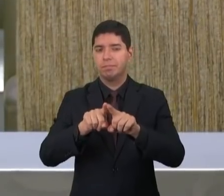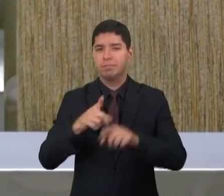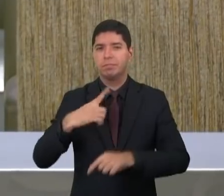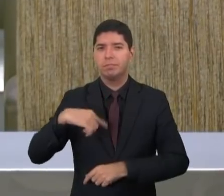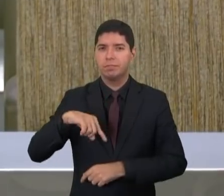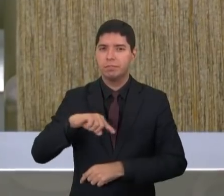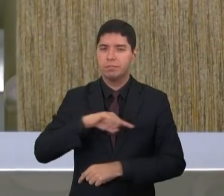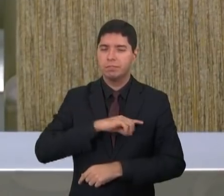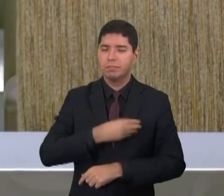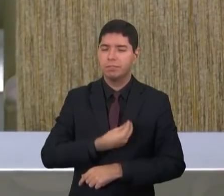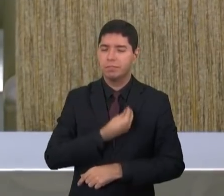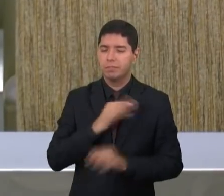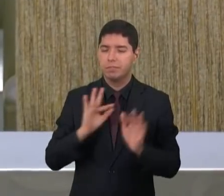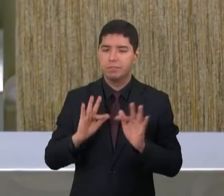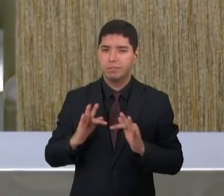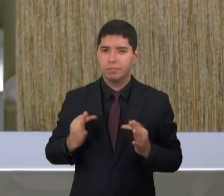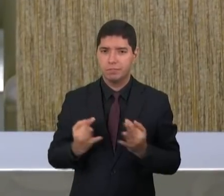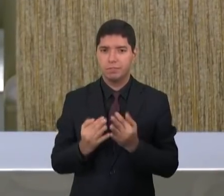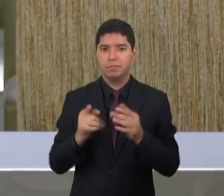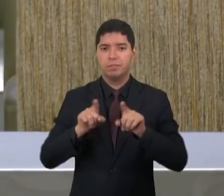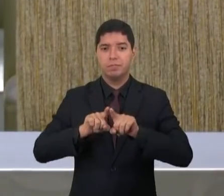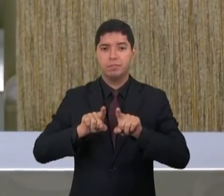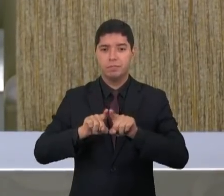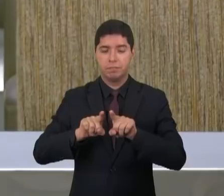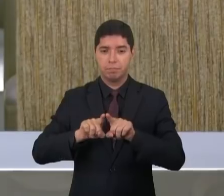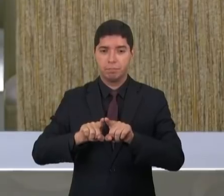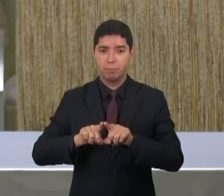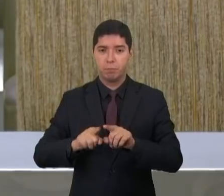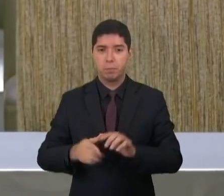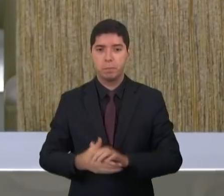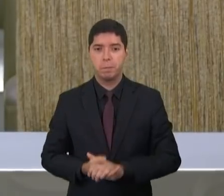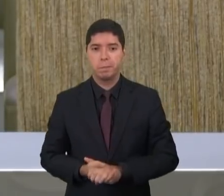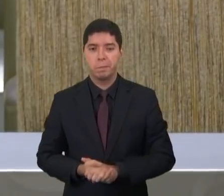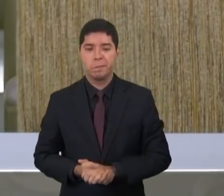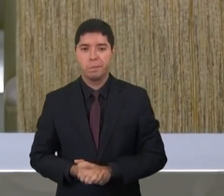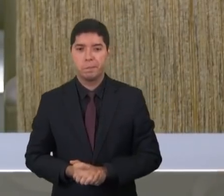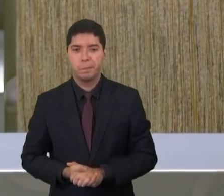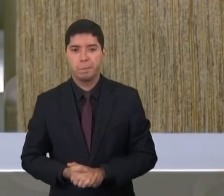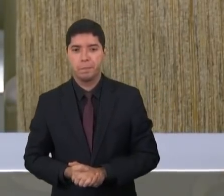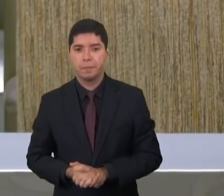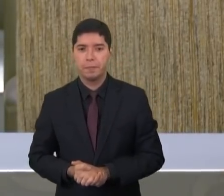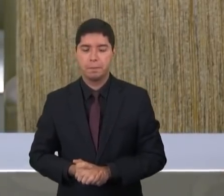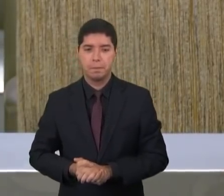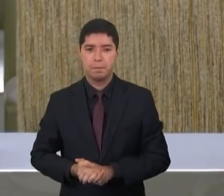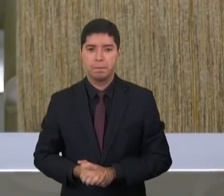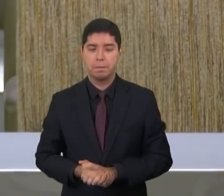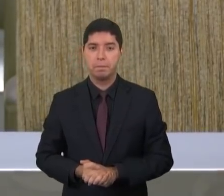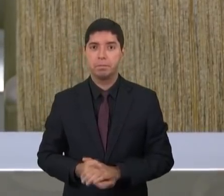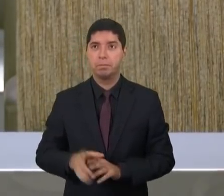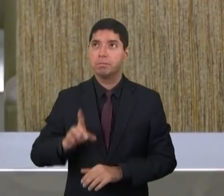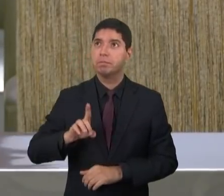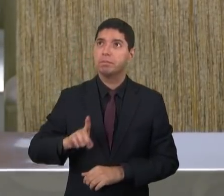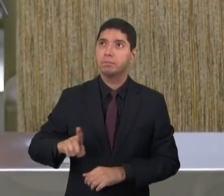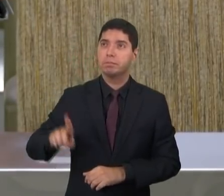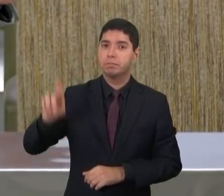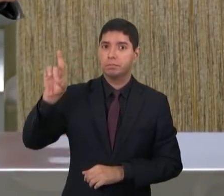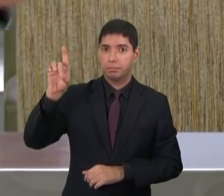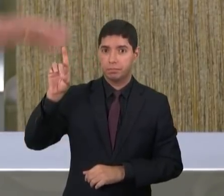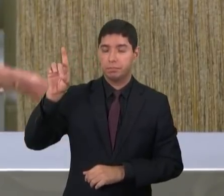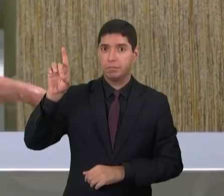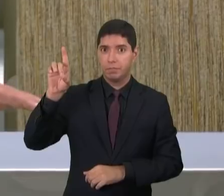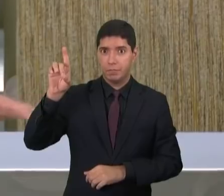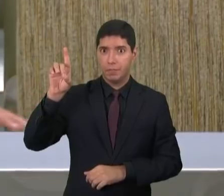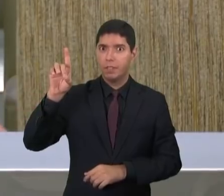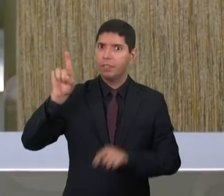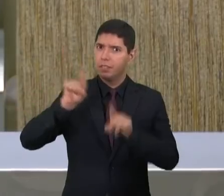lado da sua família. E a fornalha aquecida 7 vezes, tem problema não. Deus, ele é fogo